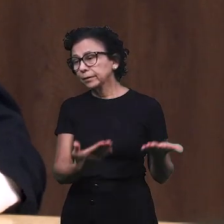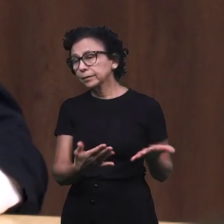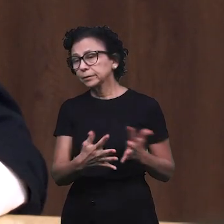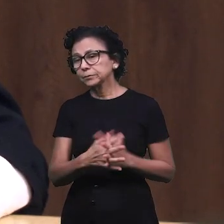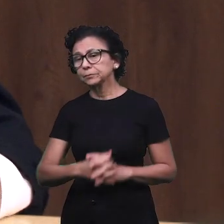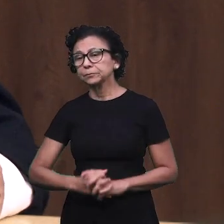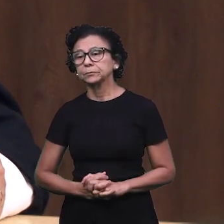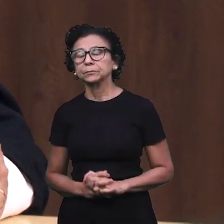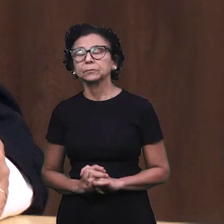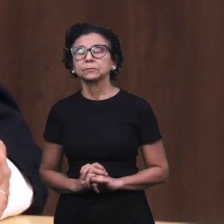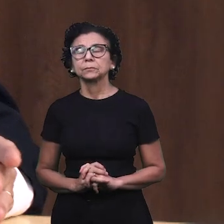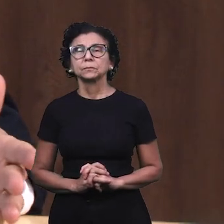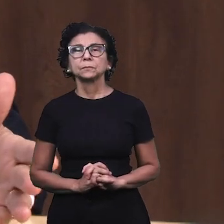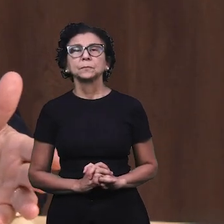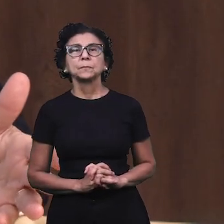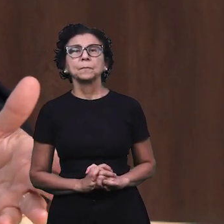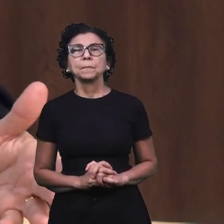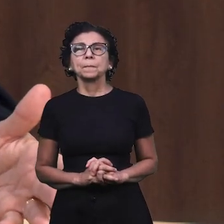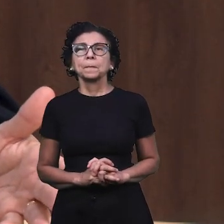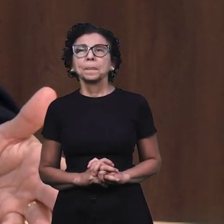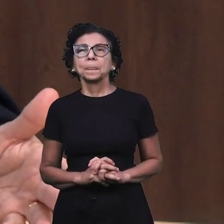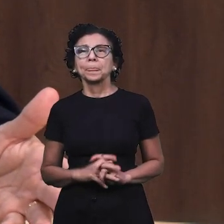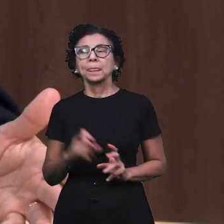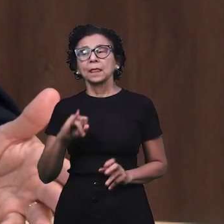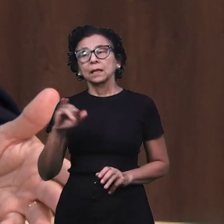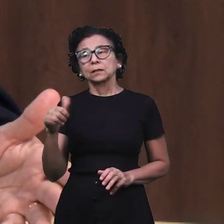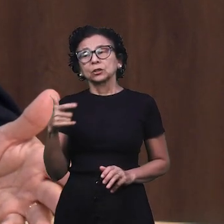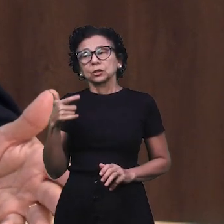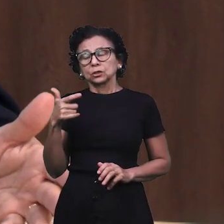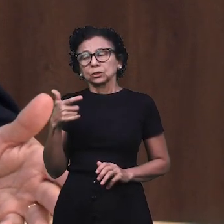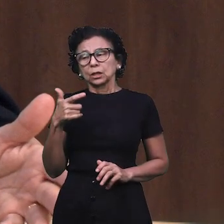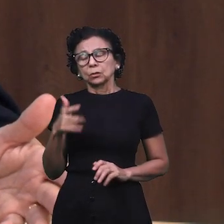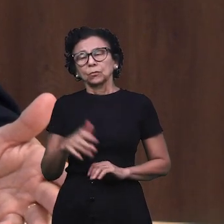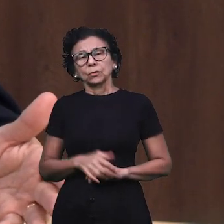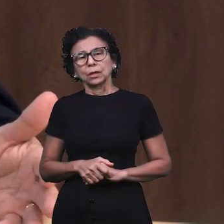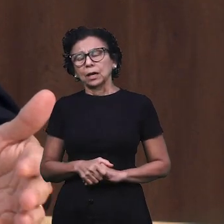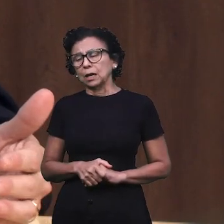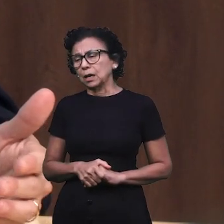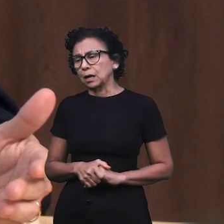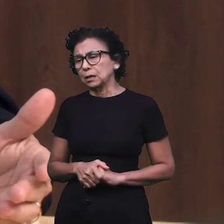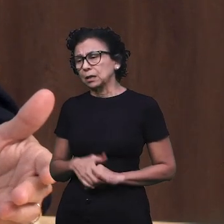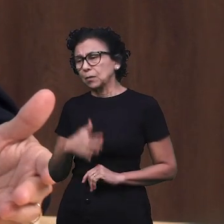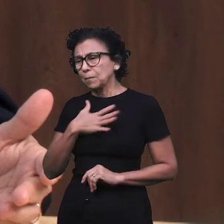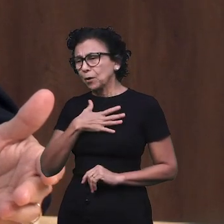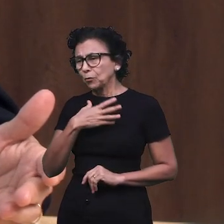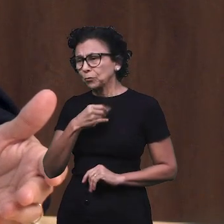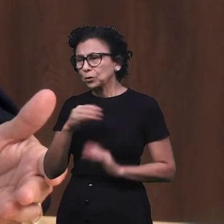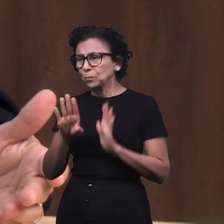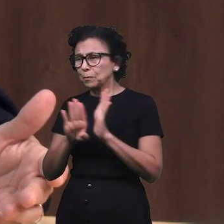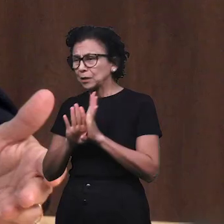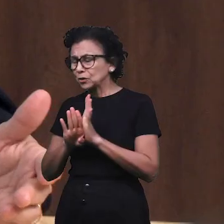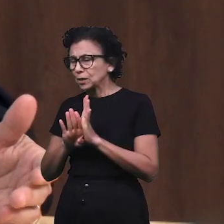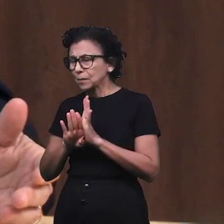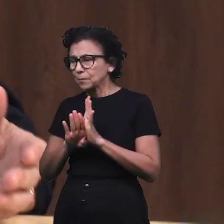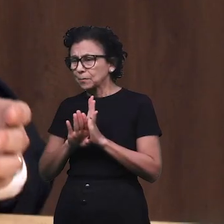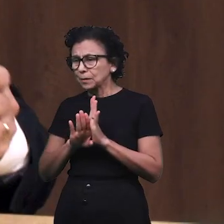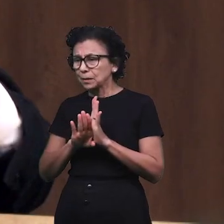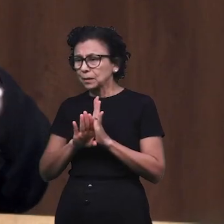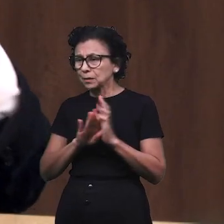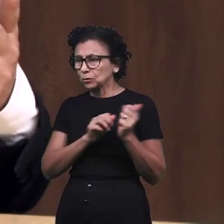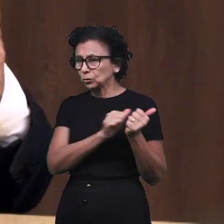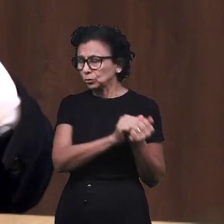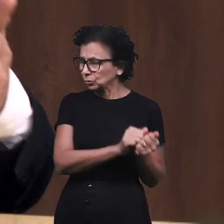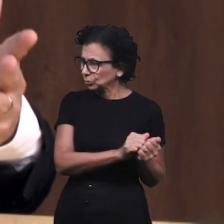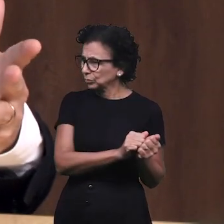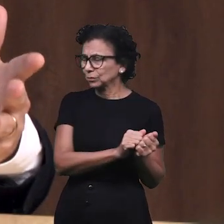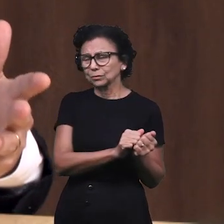o pai Jacó não queria deixar que Benjamim fosse com os seus filhos, porque ele já tinha